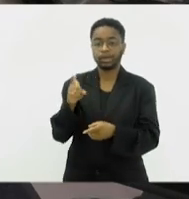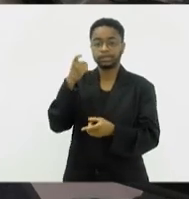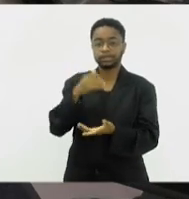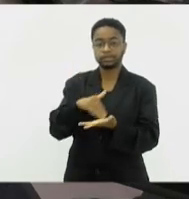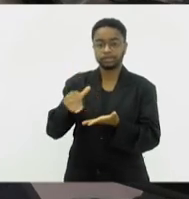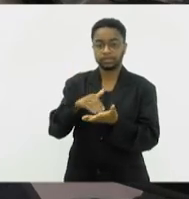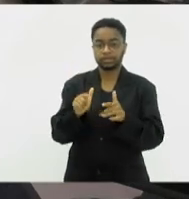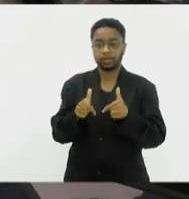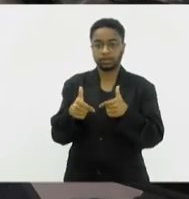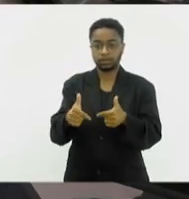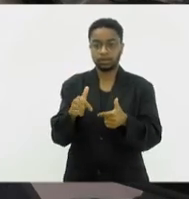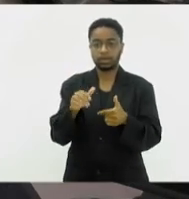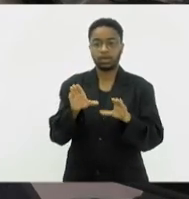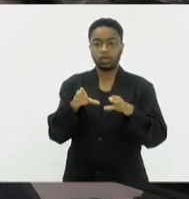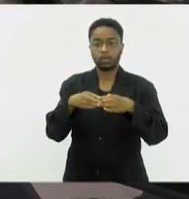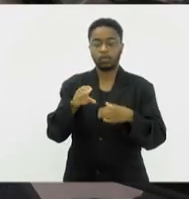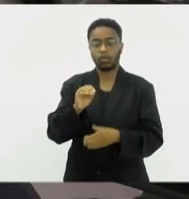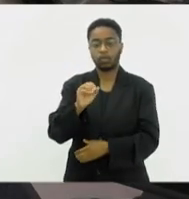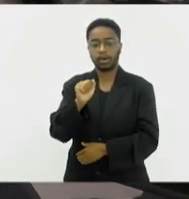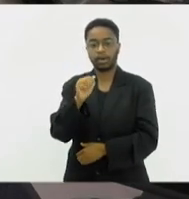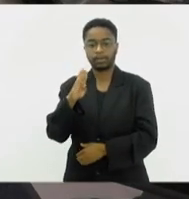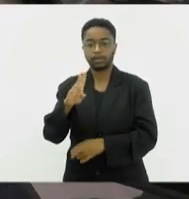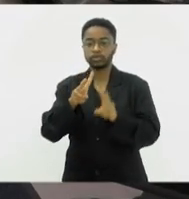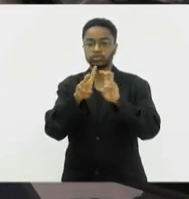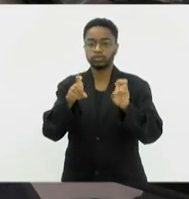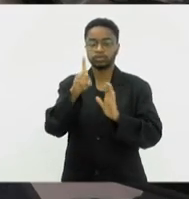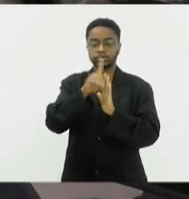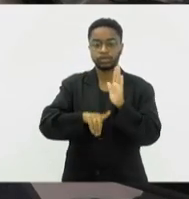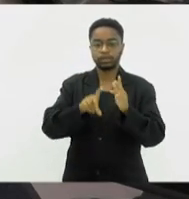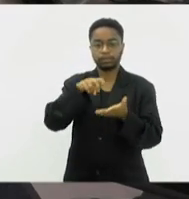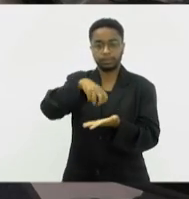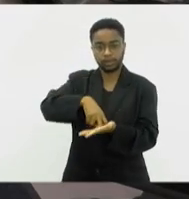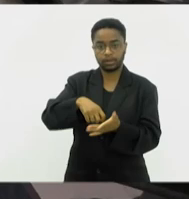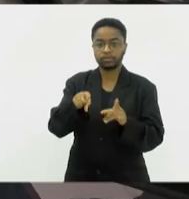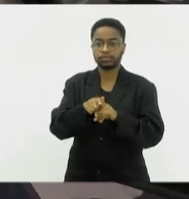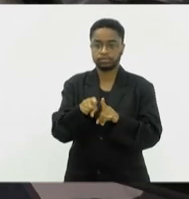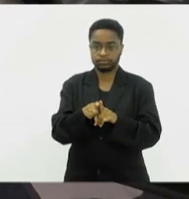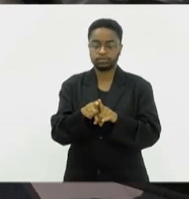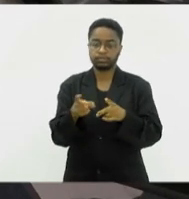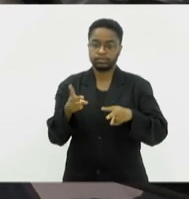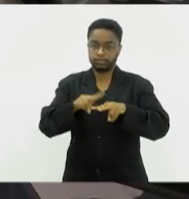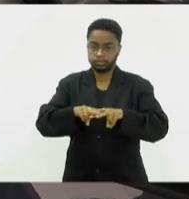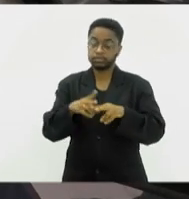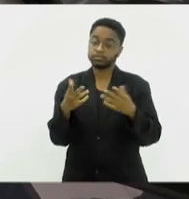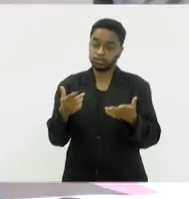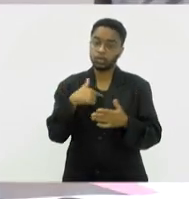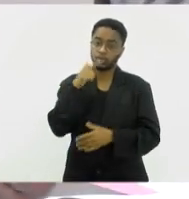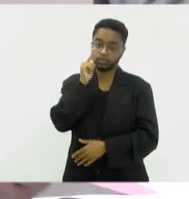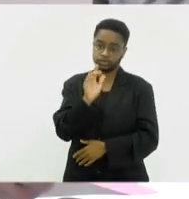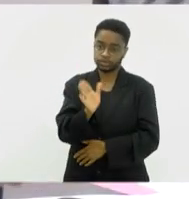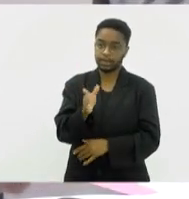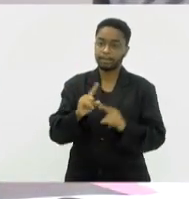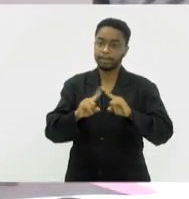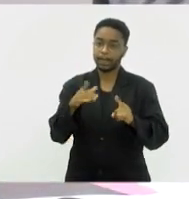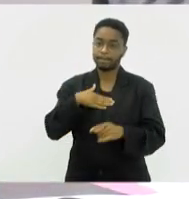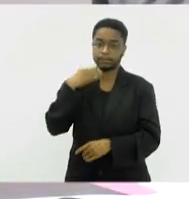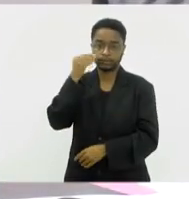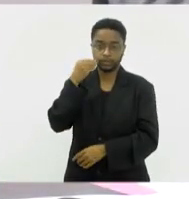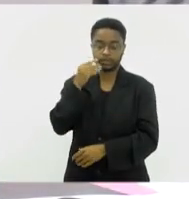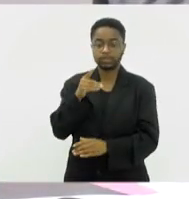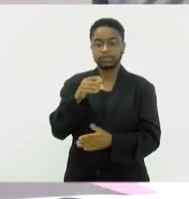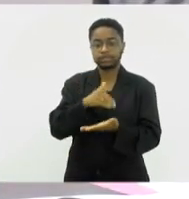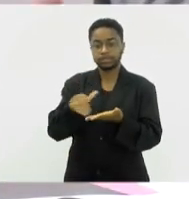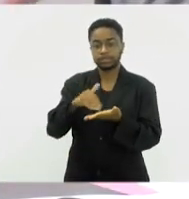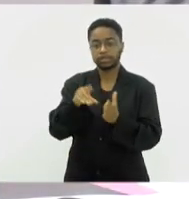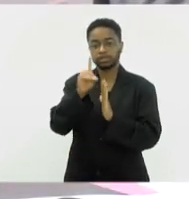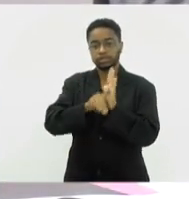da comissão da OAB sobre direito penal e penitenciário, então já me credenciaria. Mas a minha experiência como secretário de Direitos